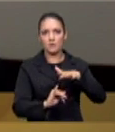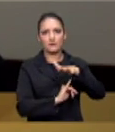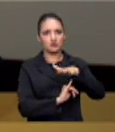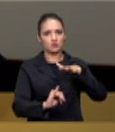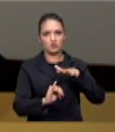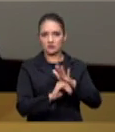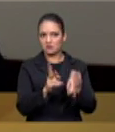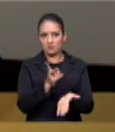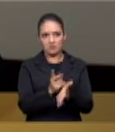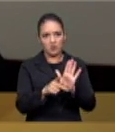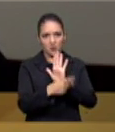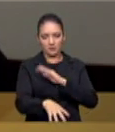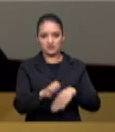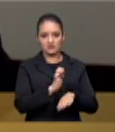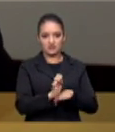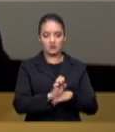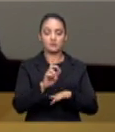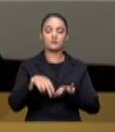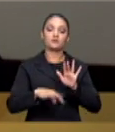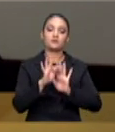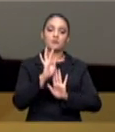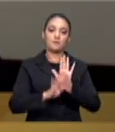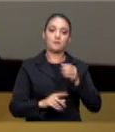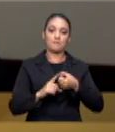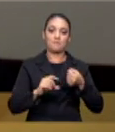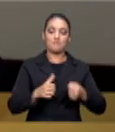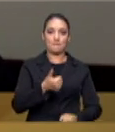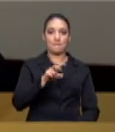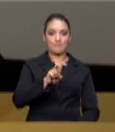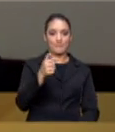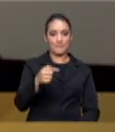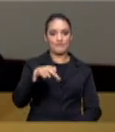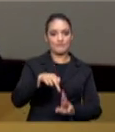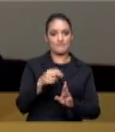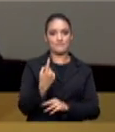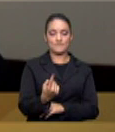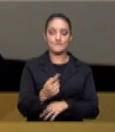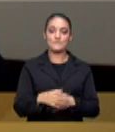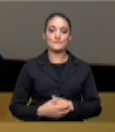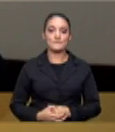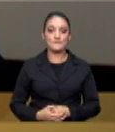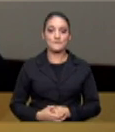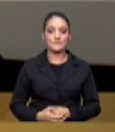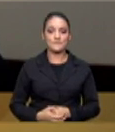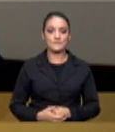mantiverem. É a redação do artigo 157, inciso 1º. Até então, até